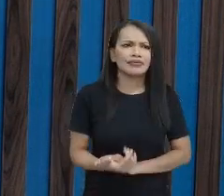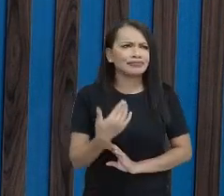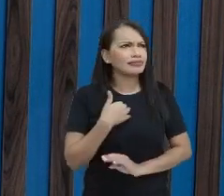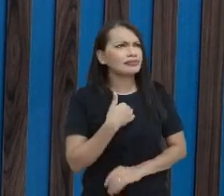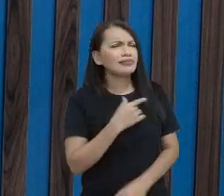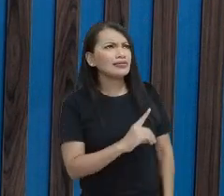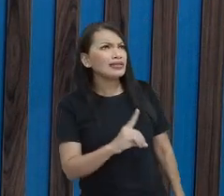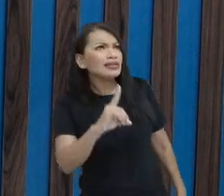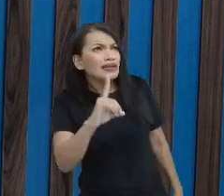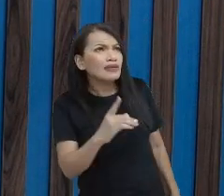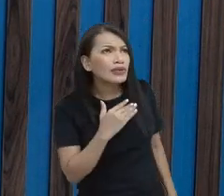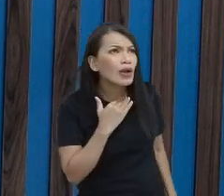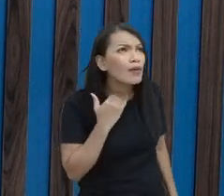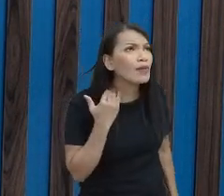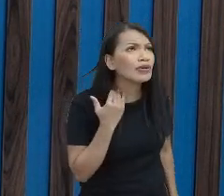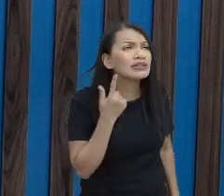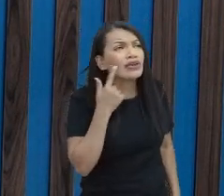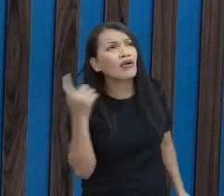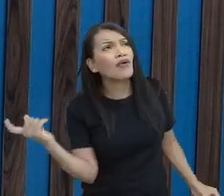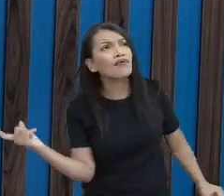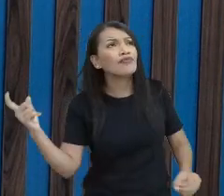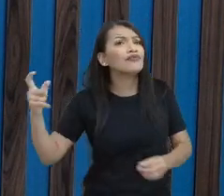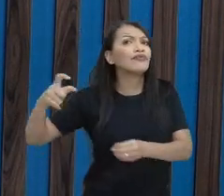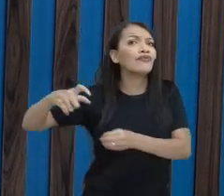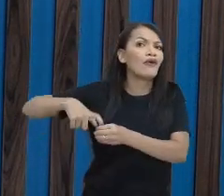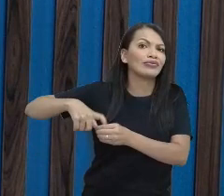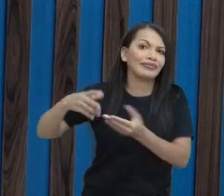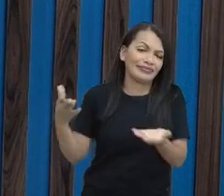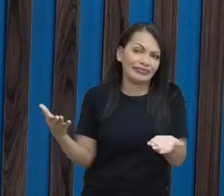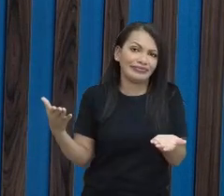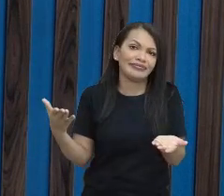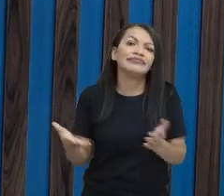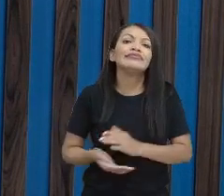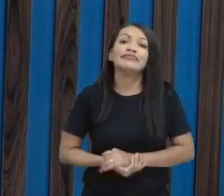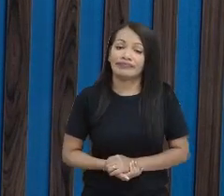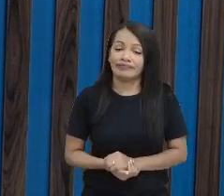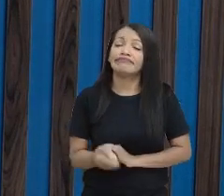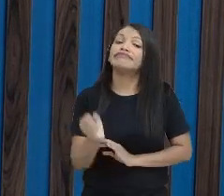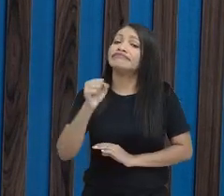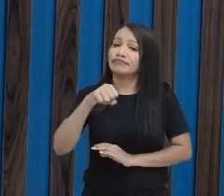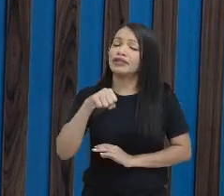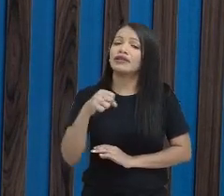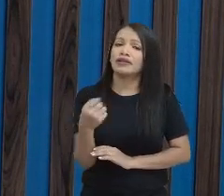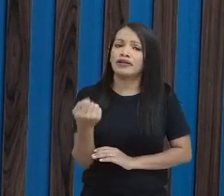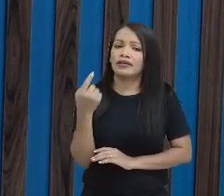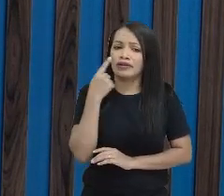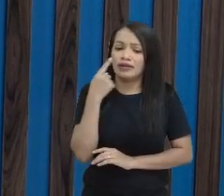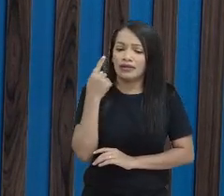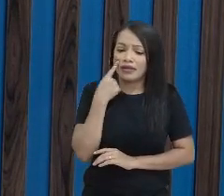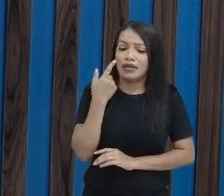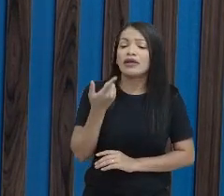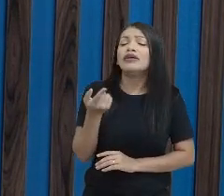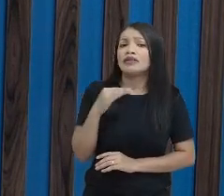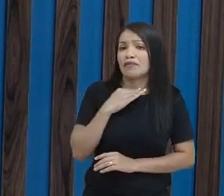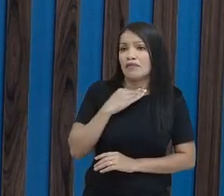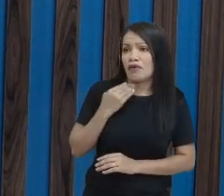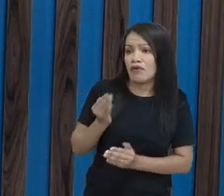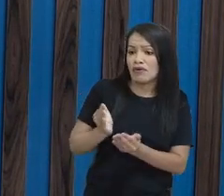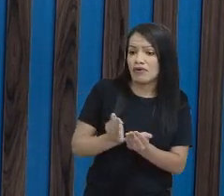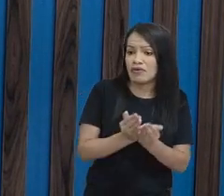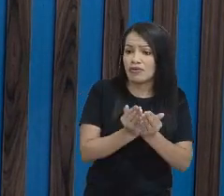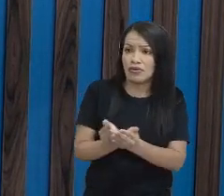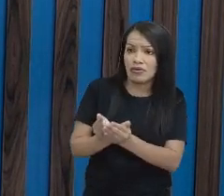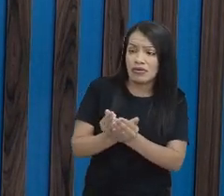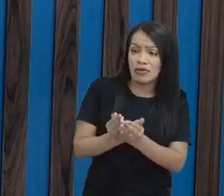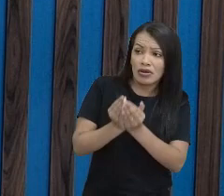sem que eu volte para lá. E aí, curiosamente, Gonçalves Dias morre em um naufrágio, avistando a costa brasileira.